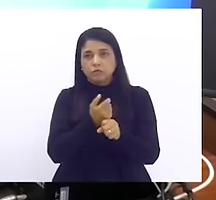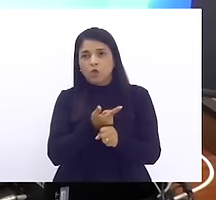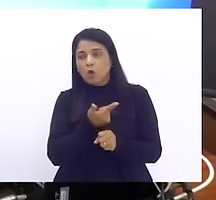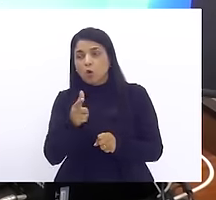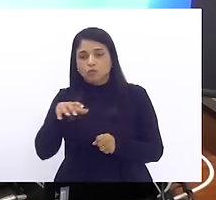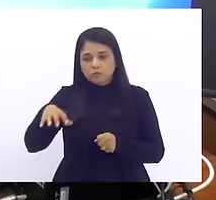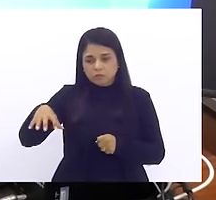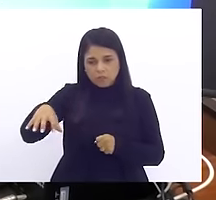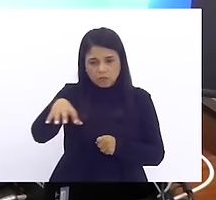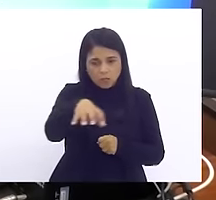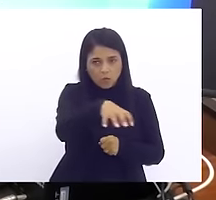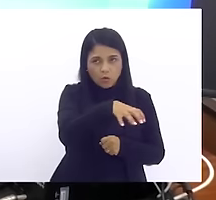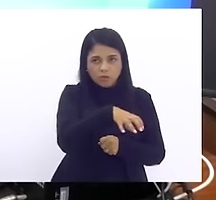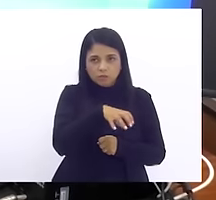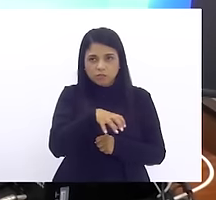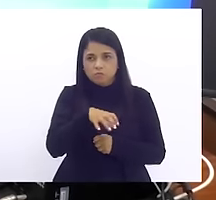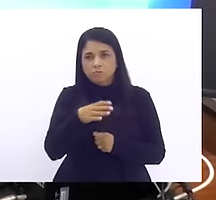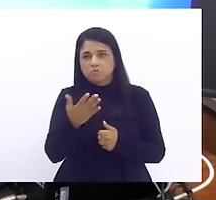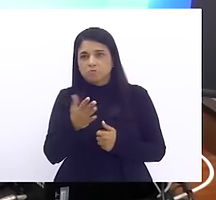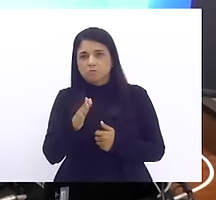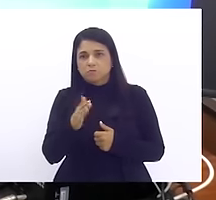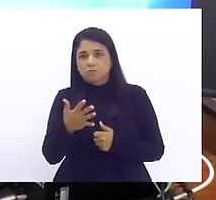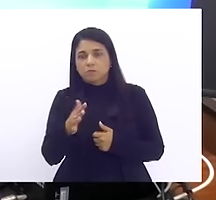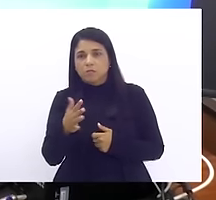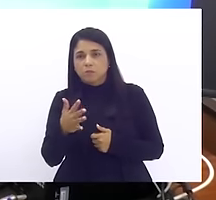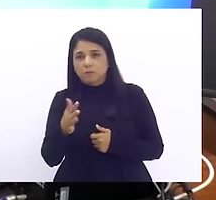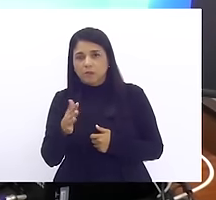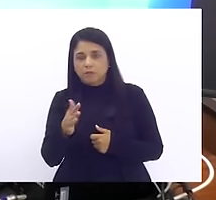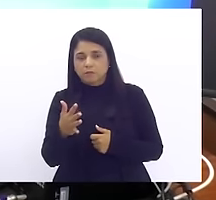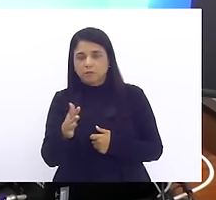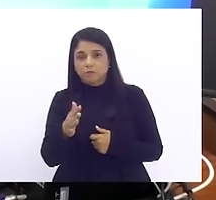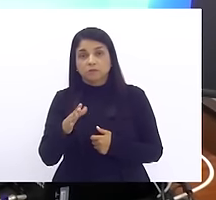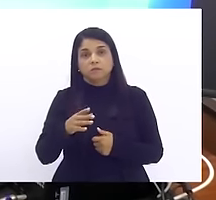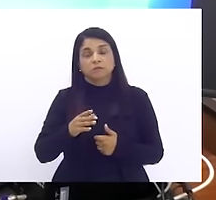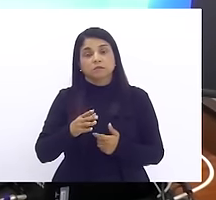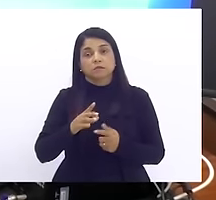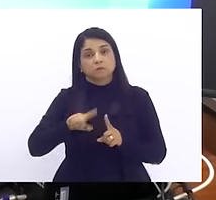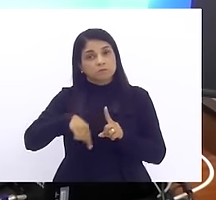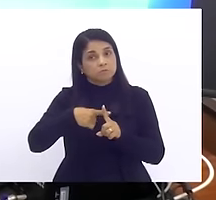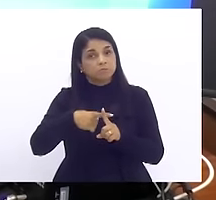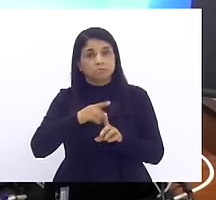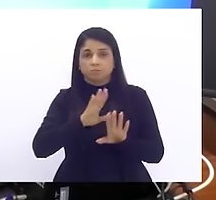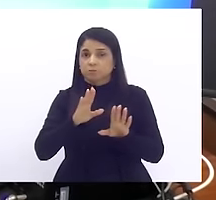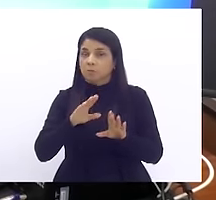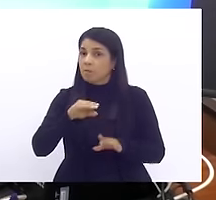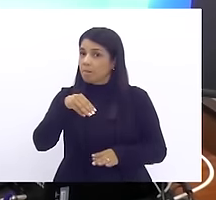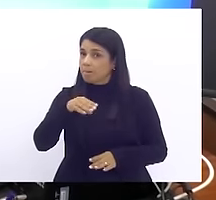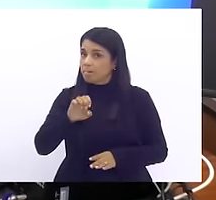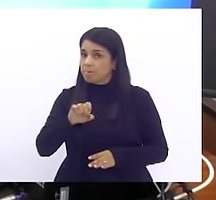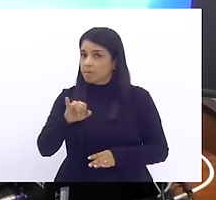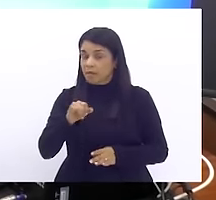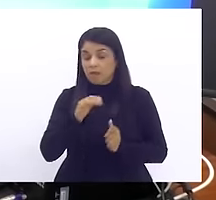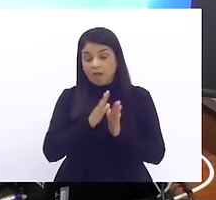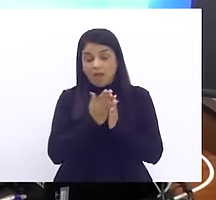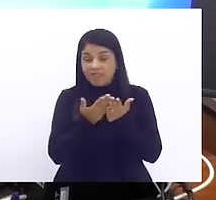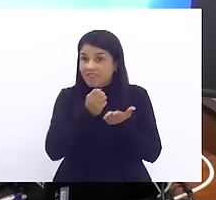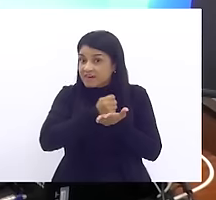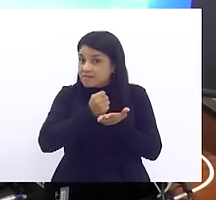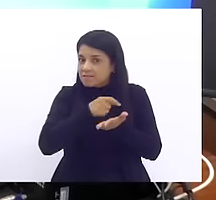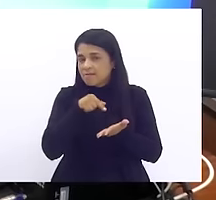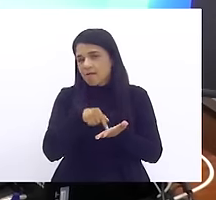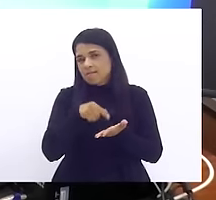setores dentro aproximadamente sem contar com os bens obviamente funcionários de carteira assinada